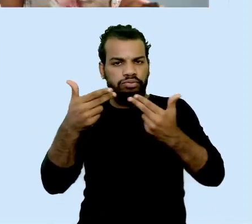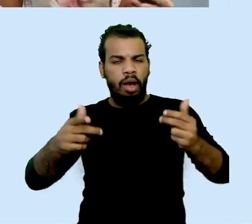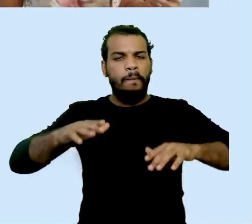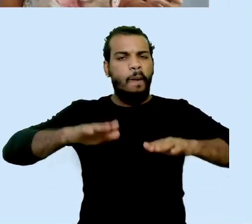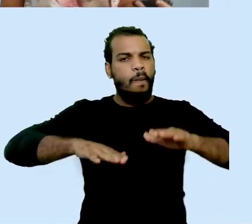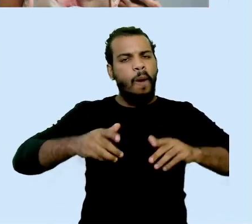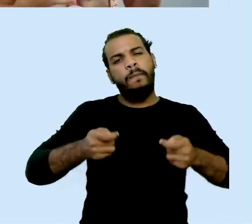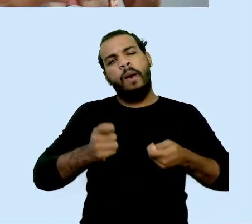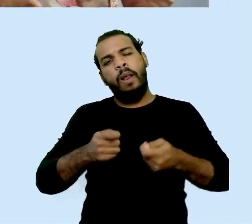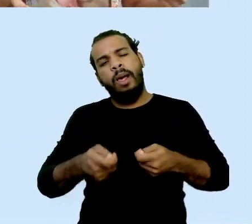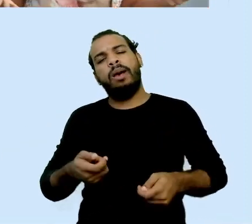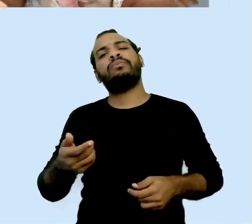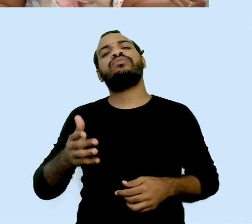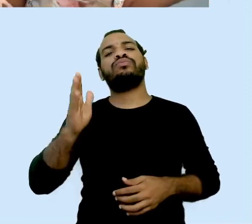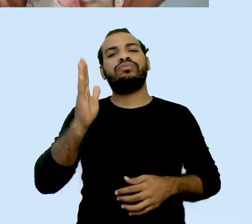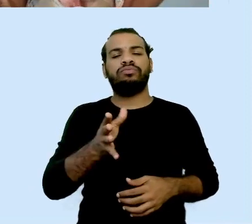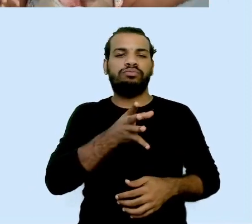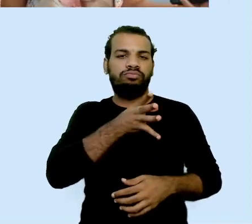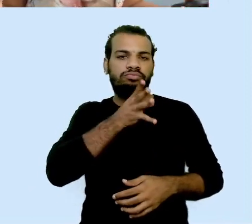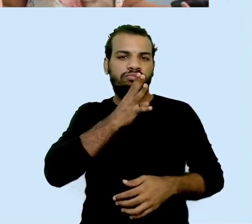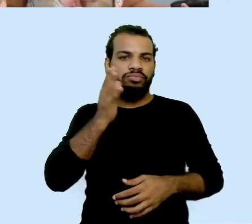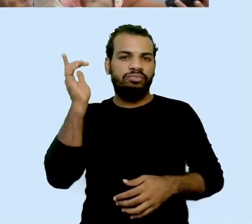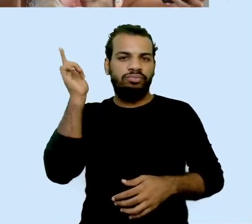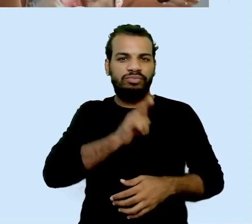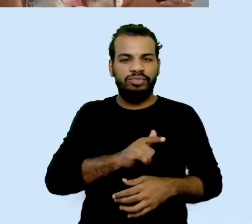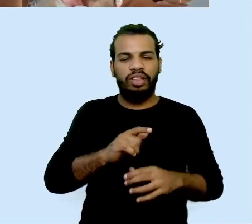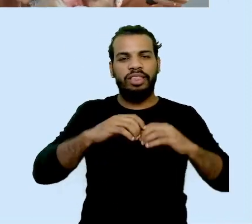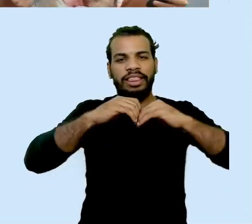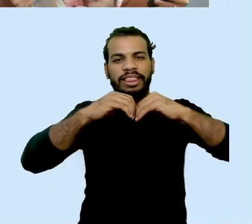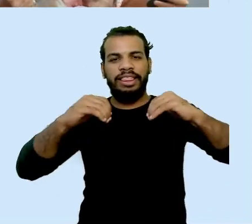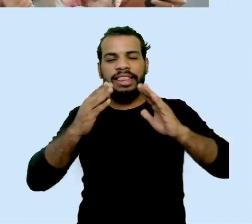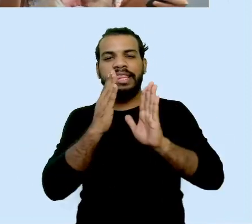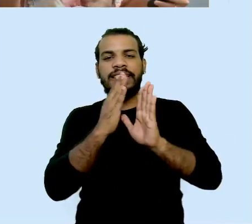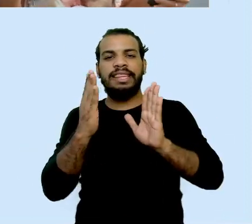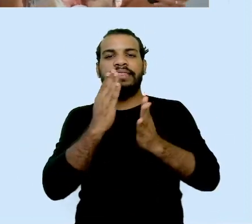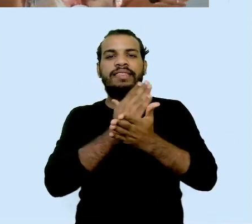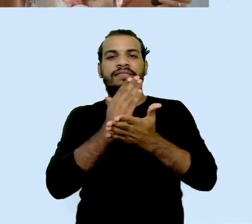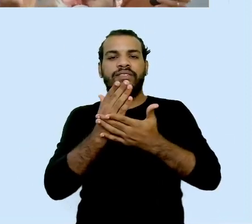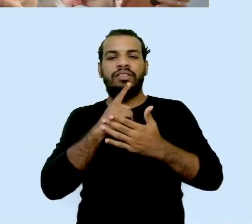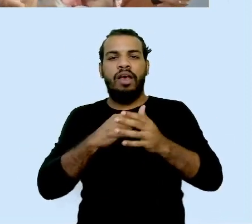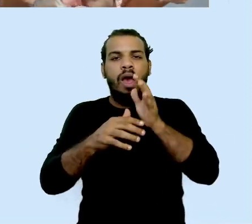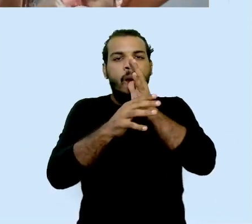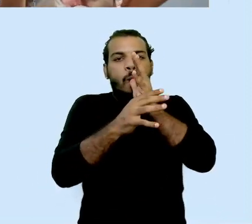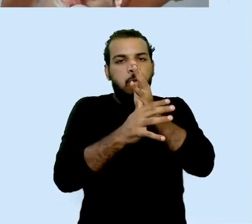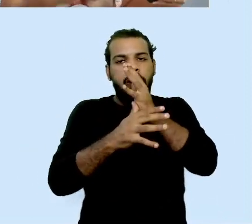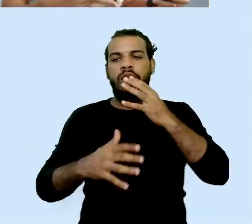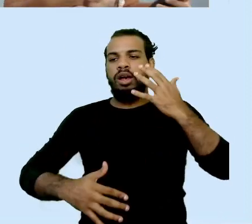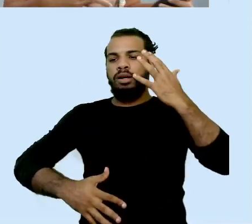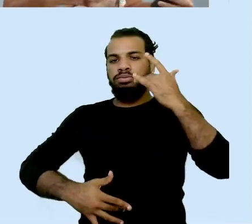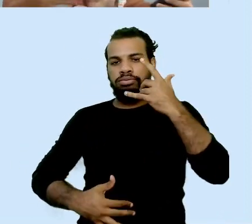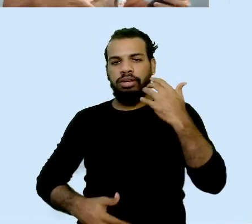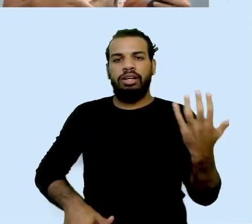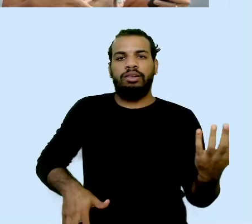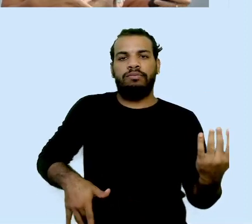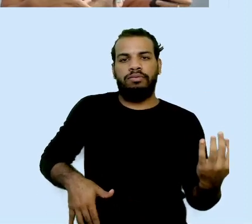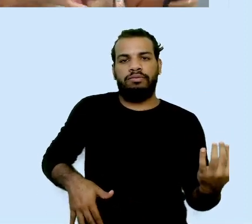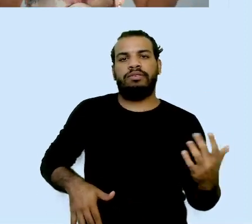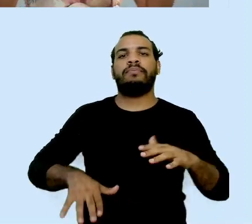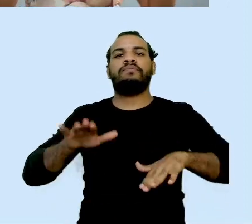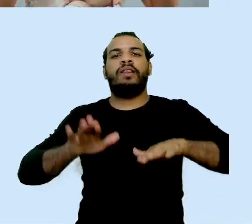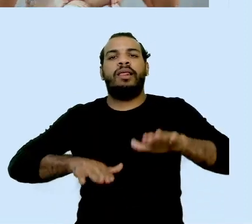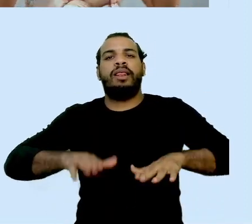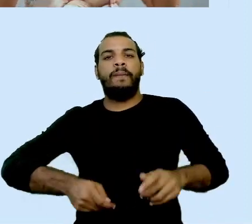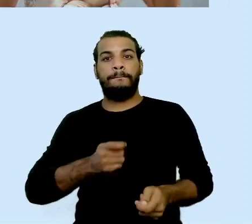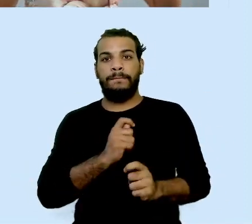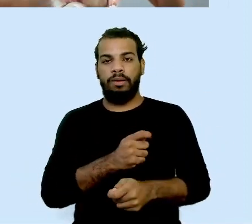já conseguiu fazer uma divisão bem interessante de instrumentos de sopro, instrumentos de corda, instrumentos de percussão. E